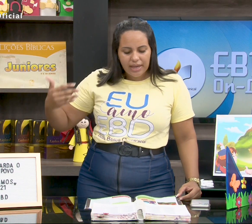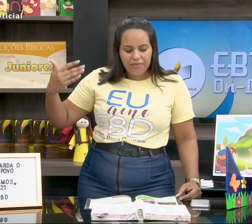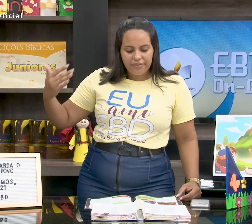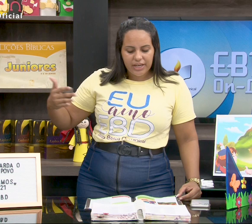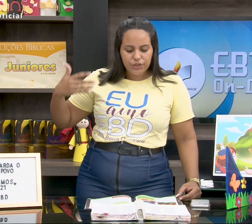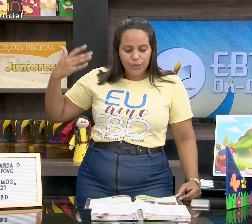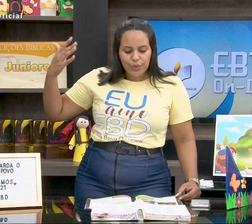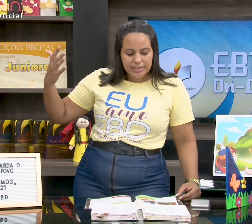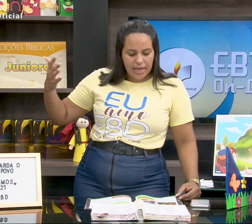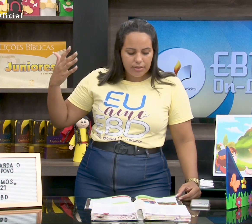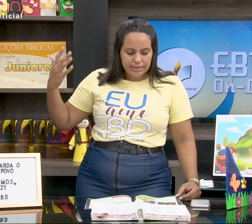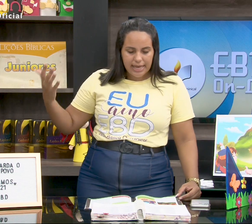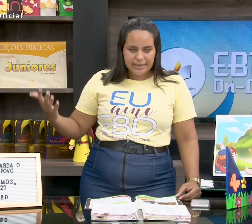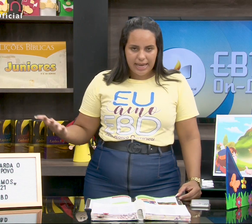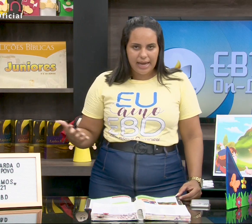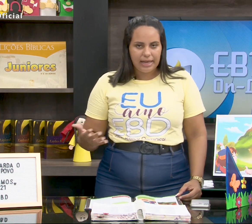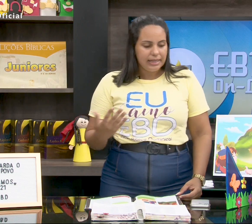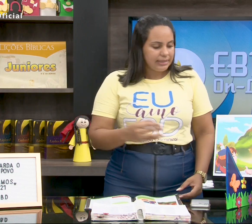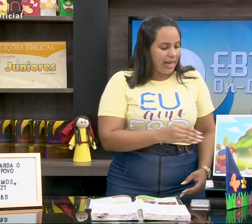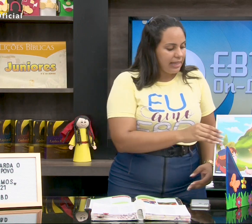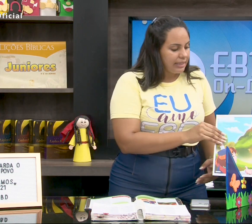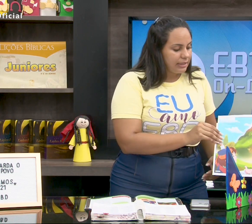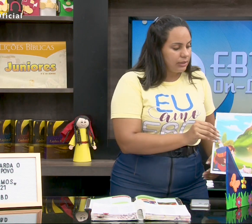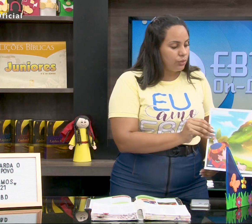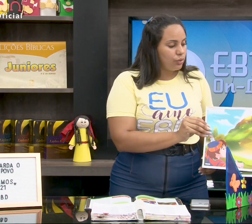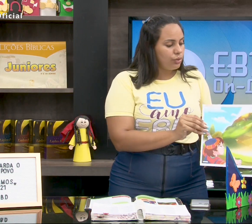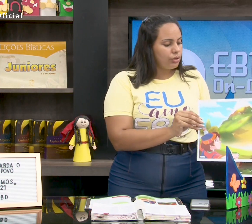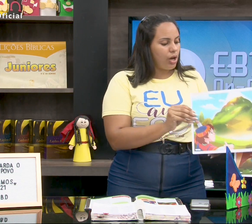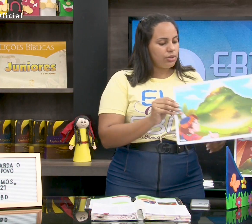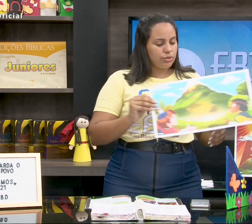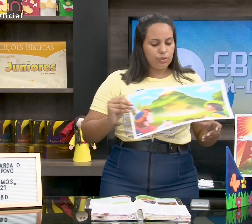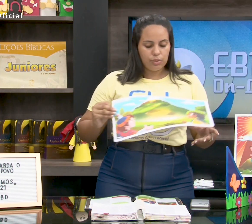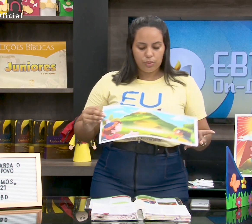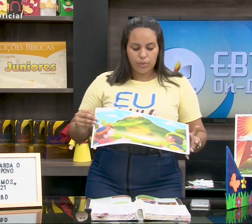Senhor que fez os céus e a terra, tá?